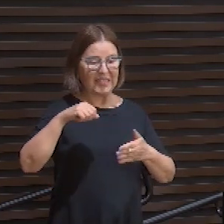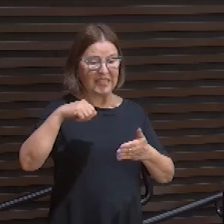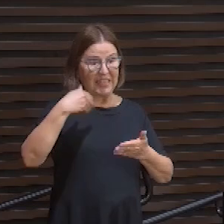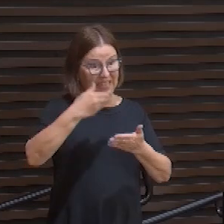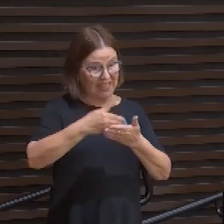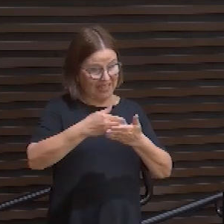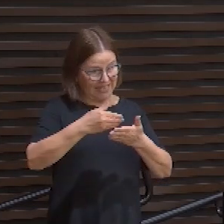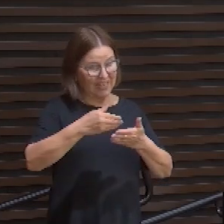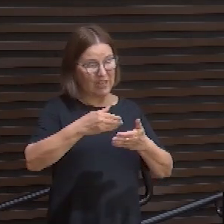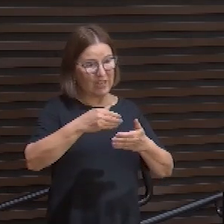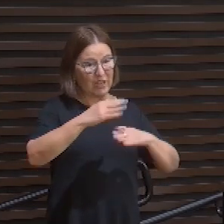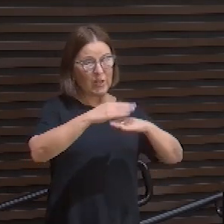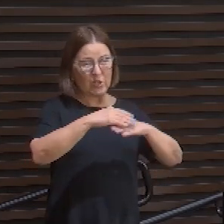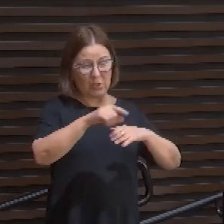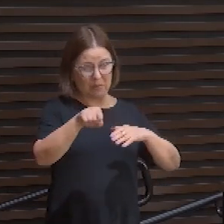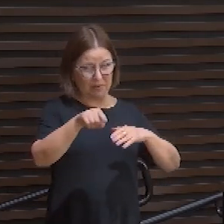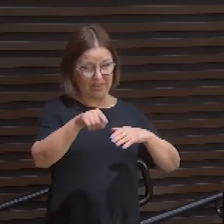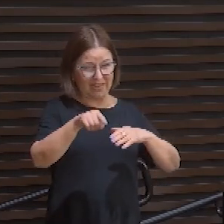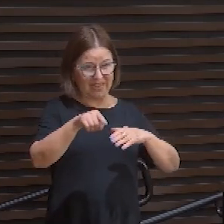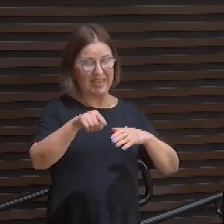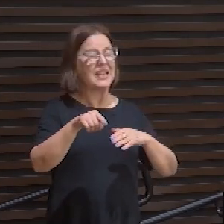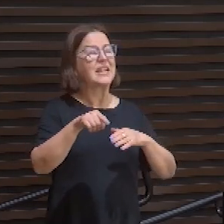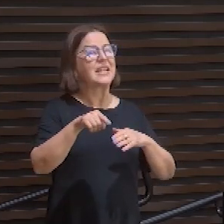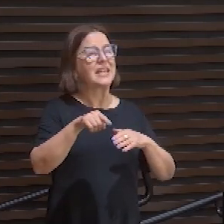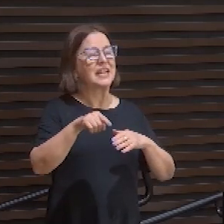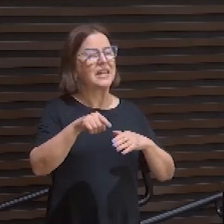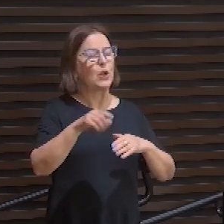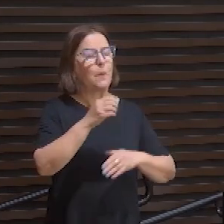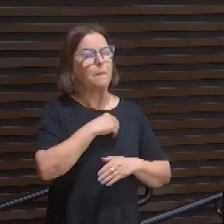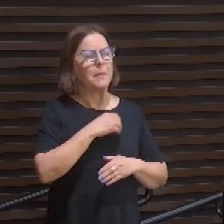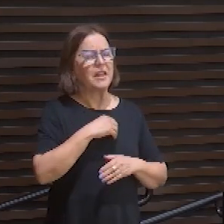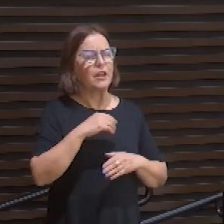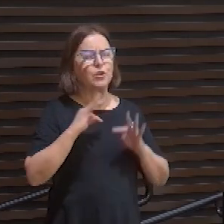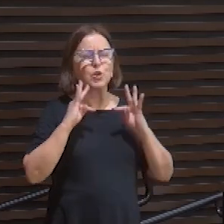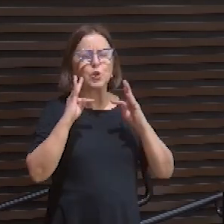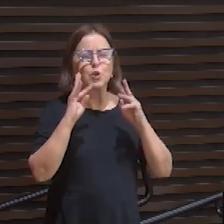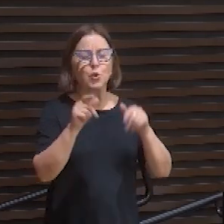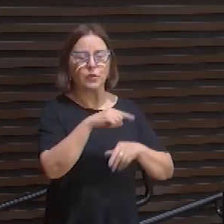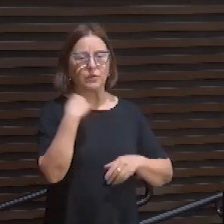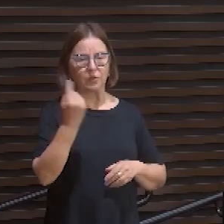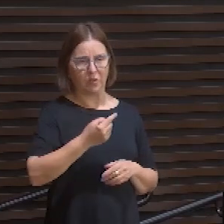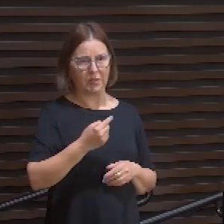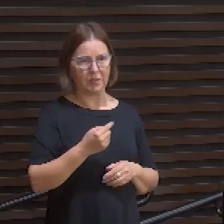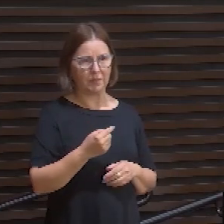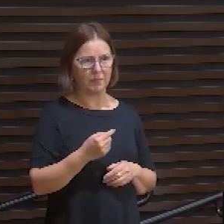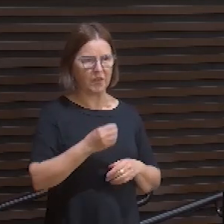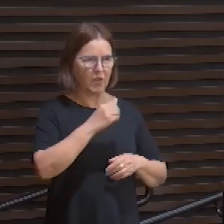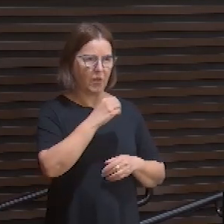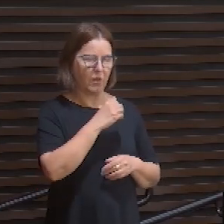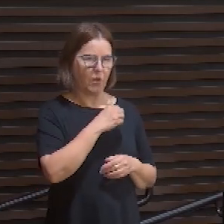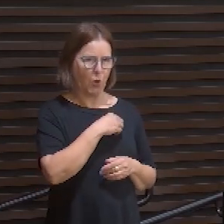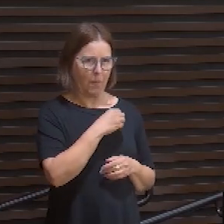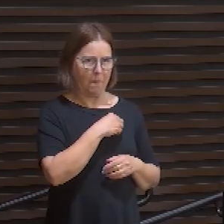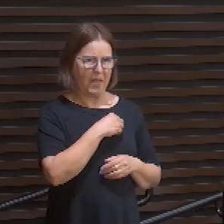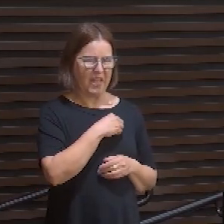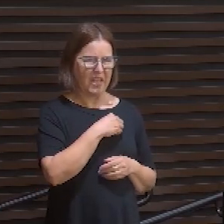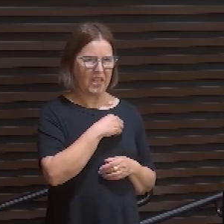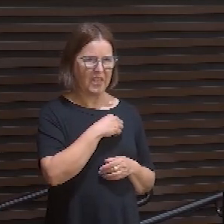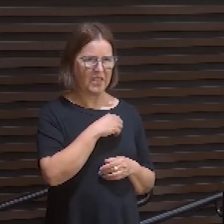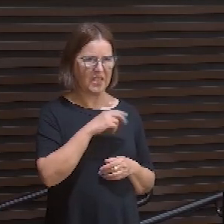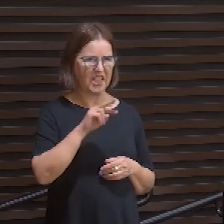todos. A iniquidade. A iniquidade da Carmita é